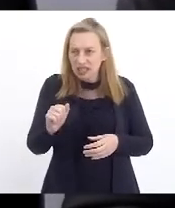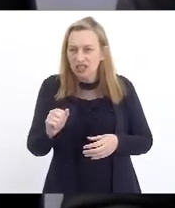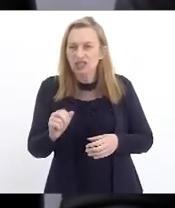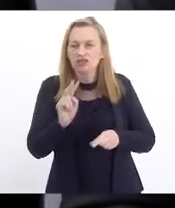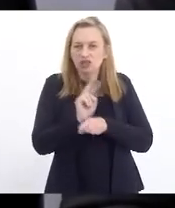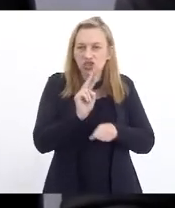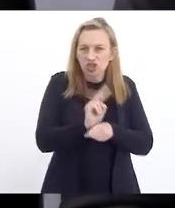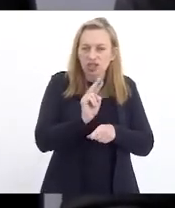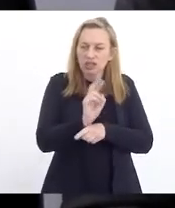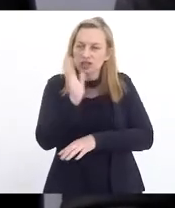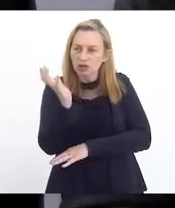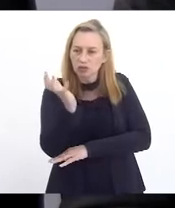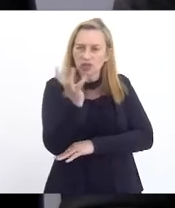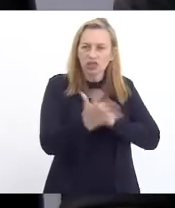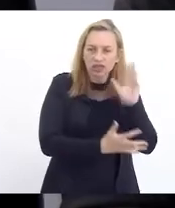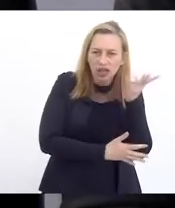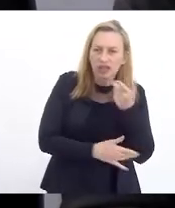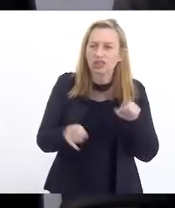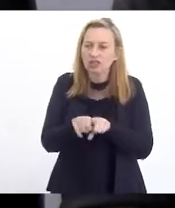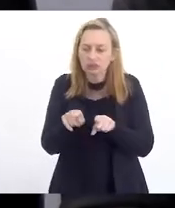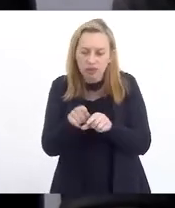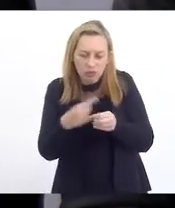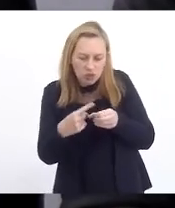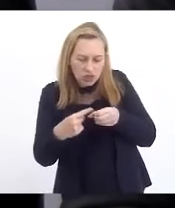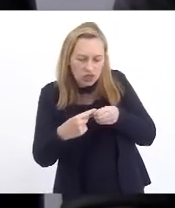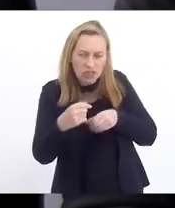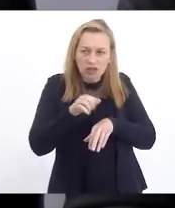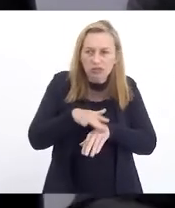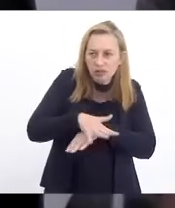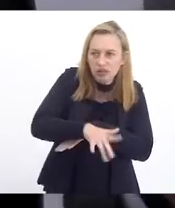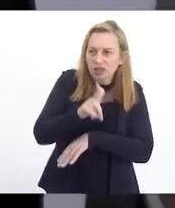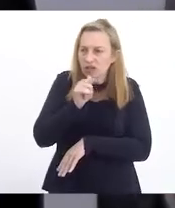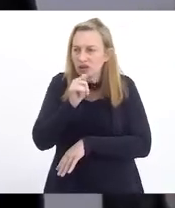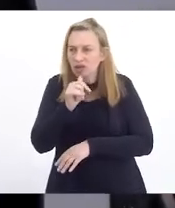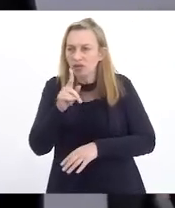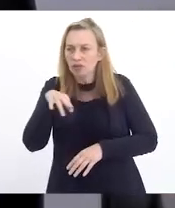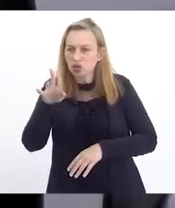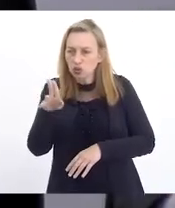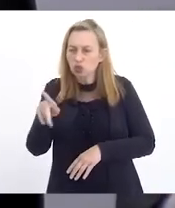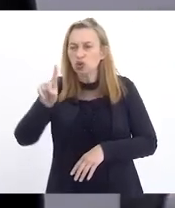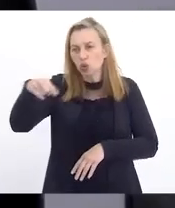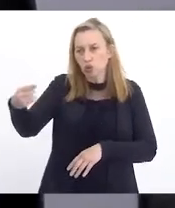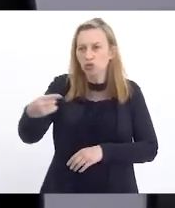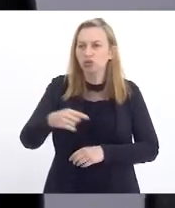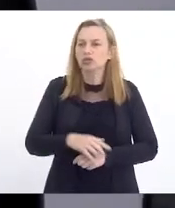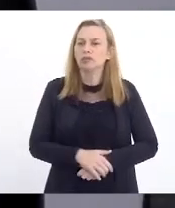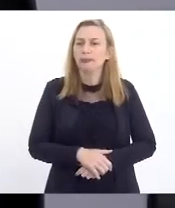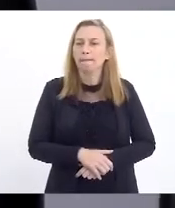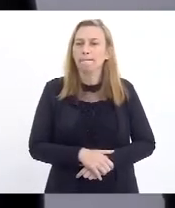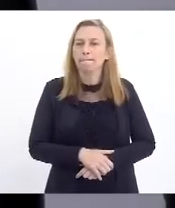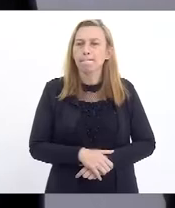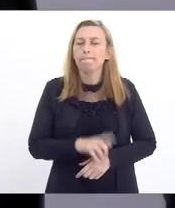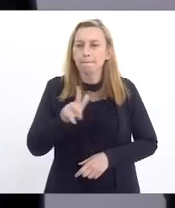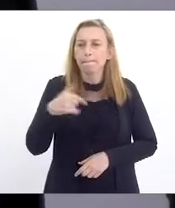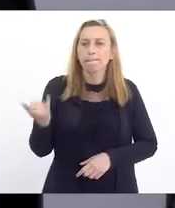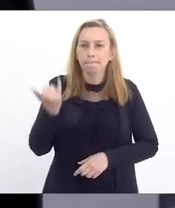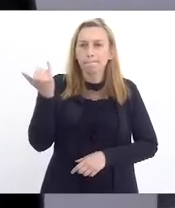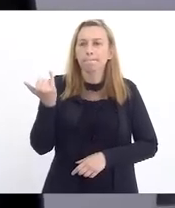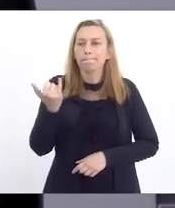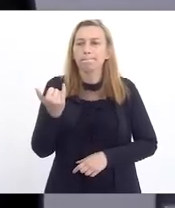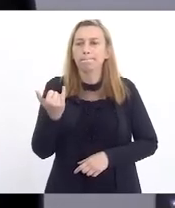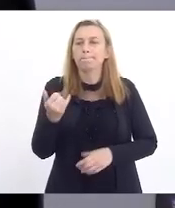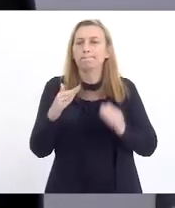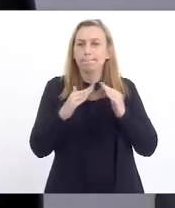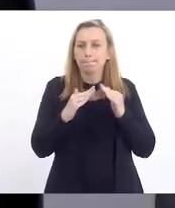dos Municípios abastecidos pelo Sistema de Abastecimento Guandu, entre outros. E é importante que